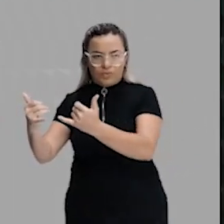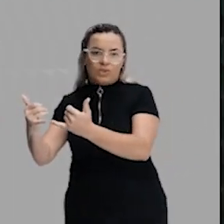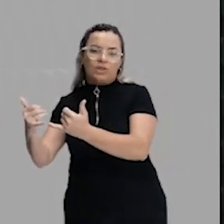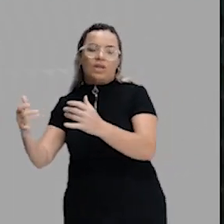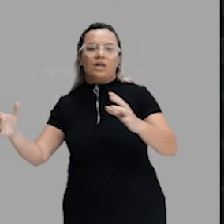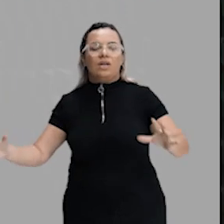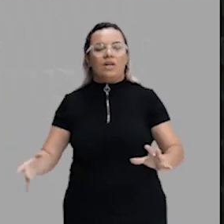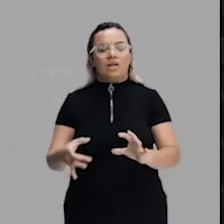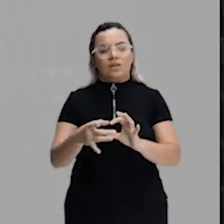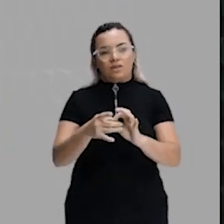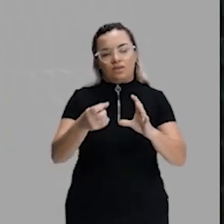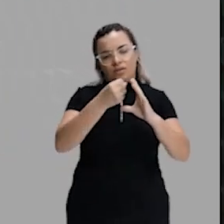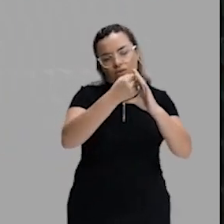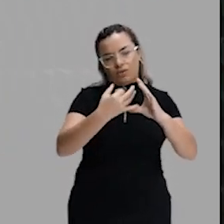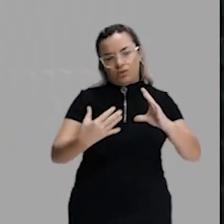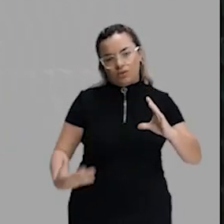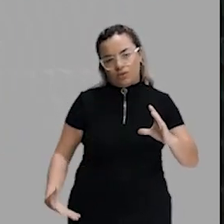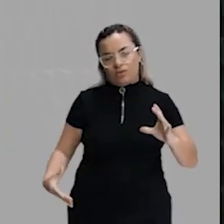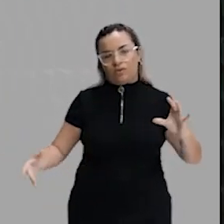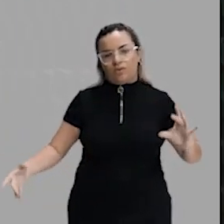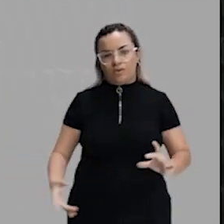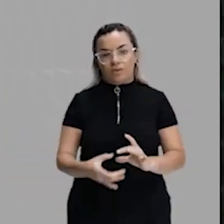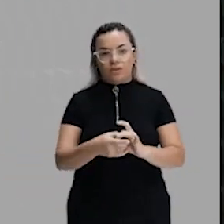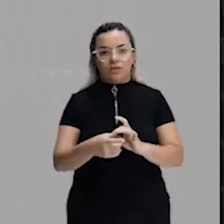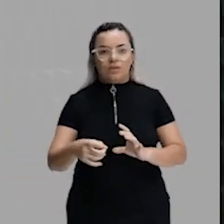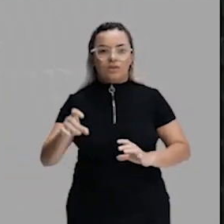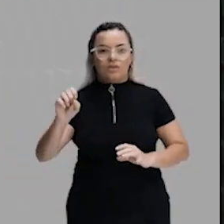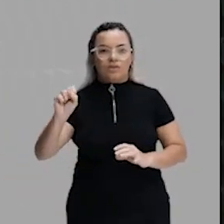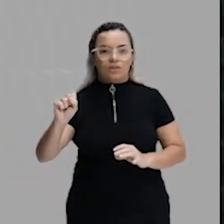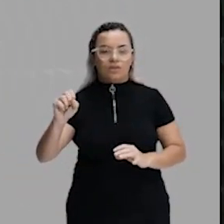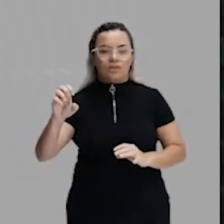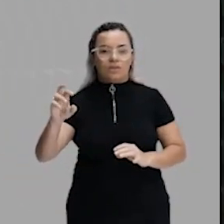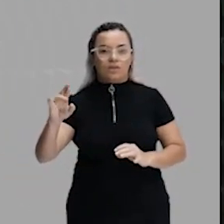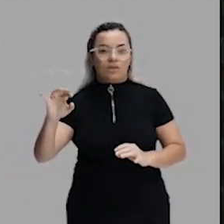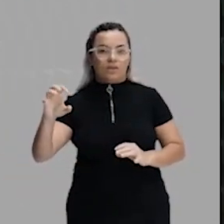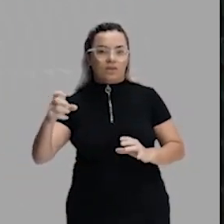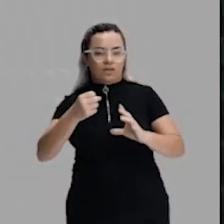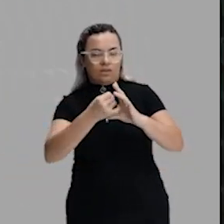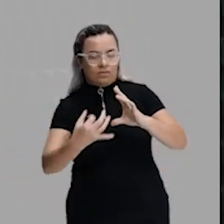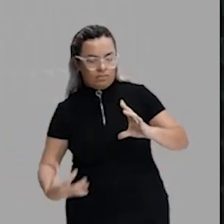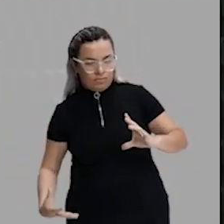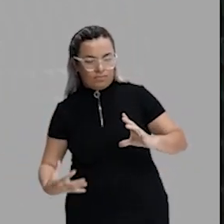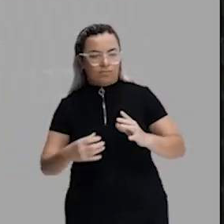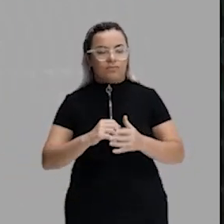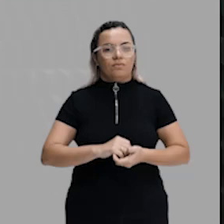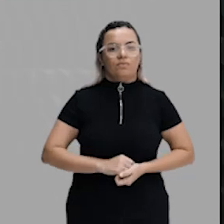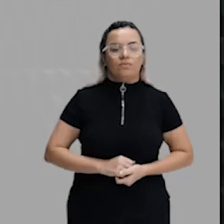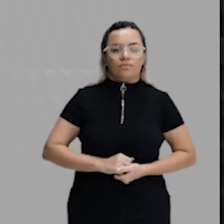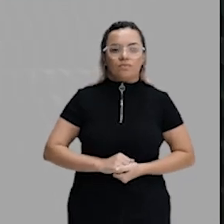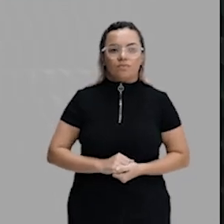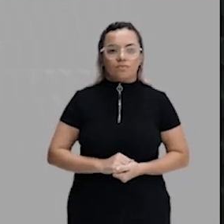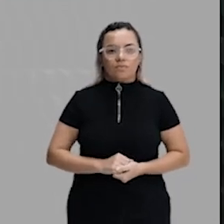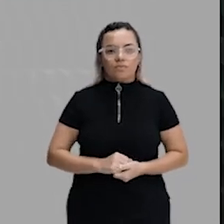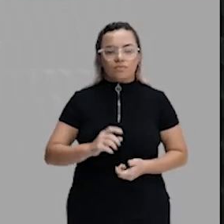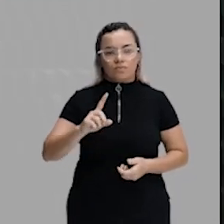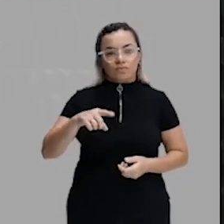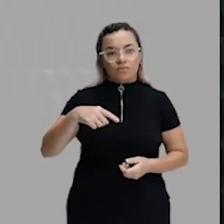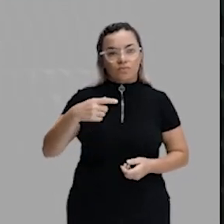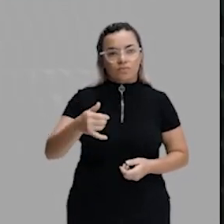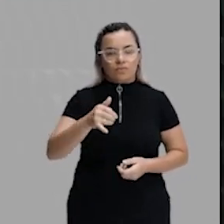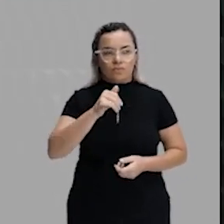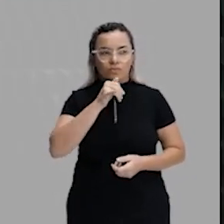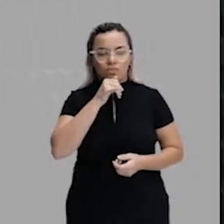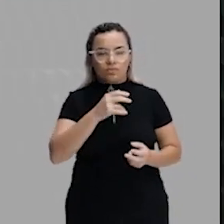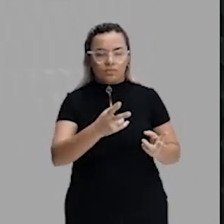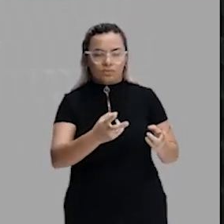que caracteriza uma associação em série, certo? Uma outra situação que nós vamos perceber